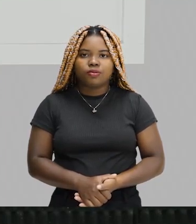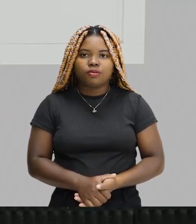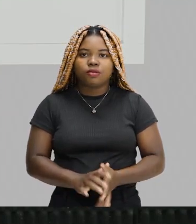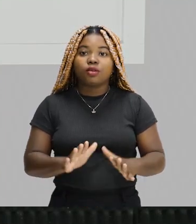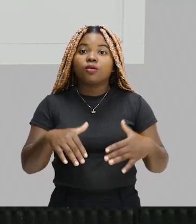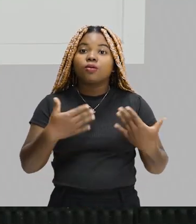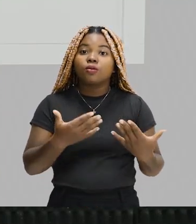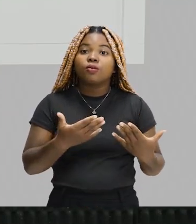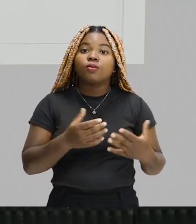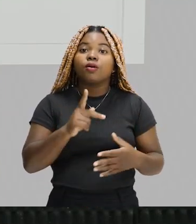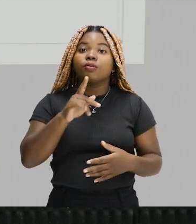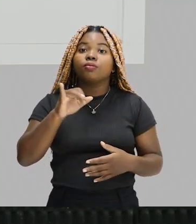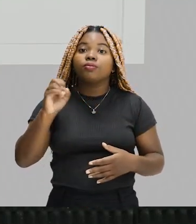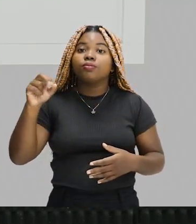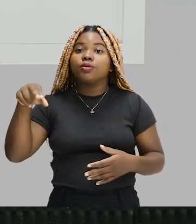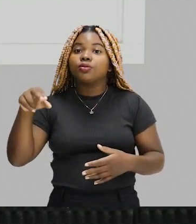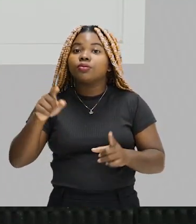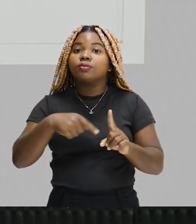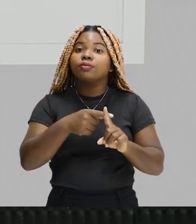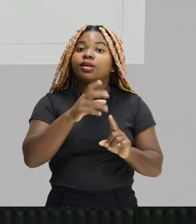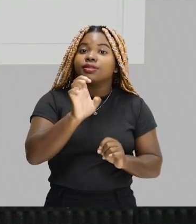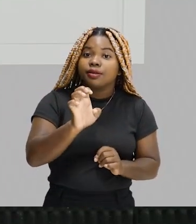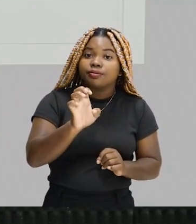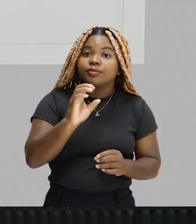Qual a carga do pion? Mais E.